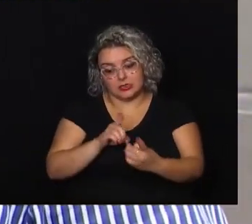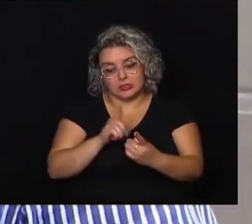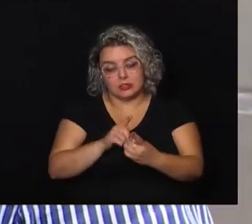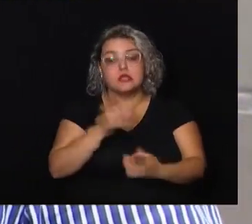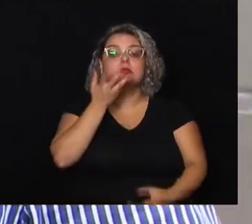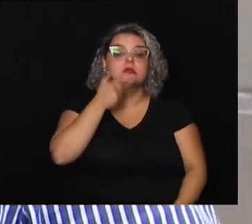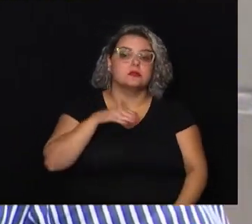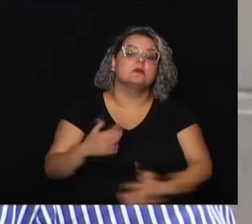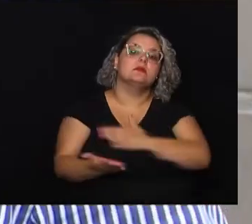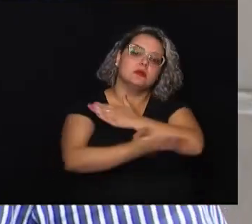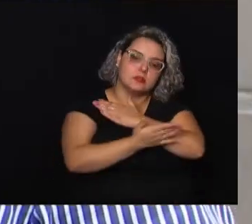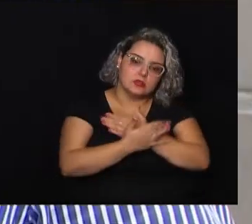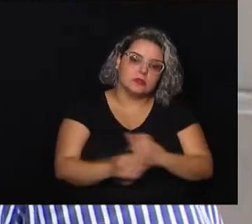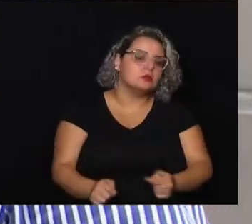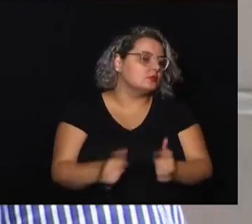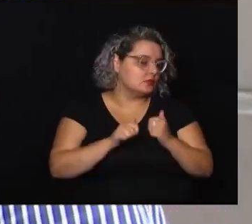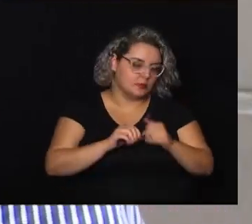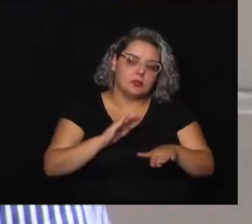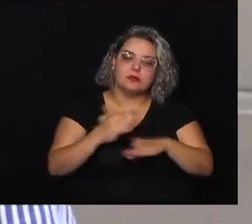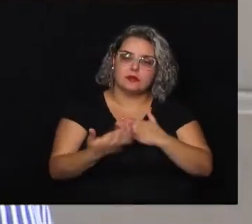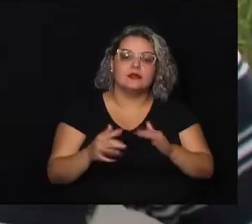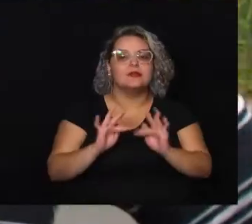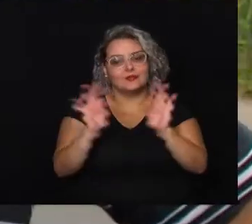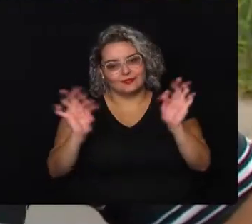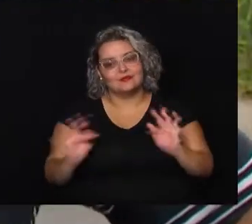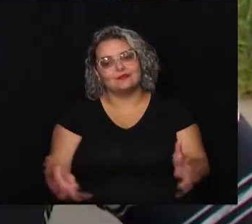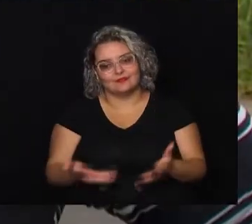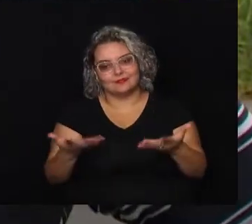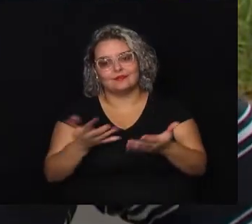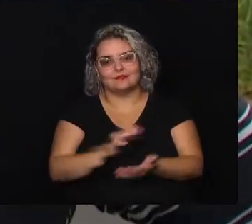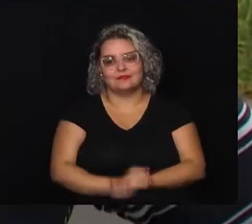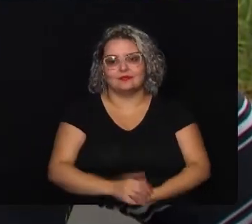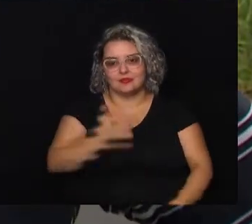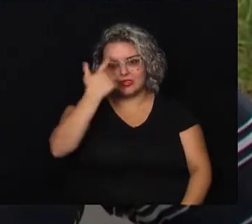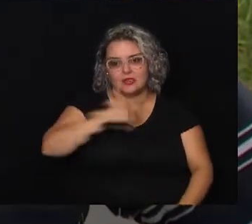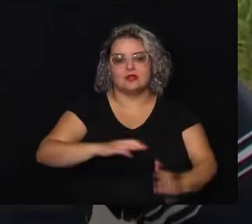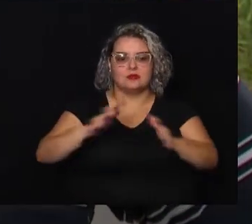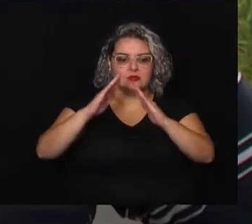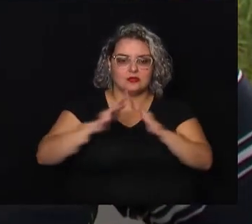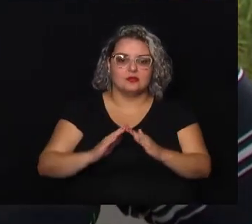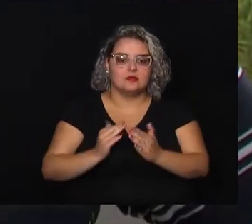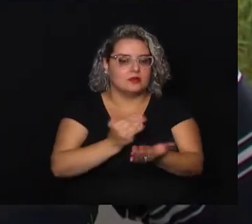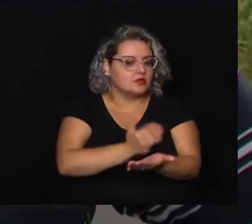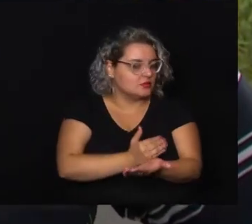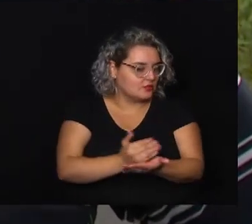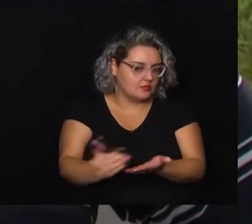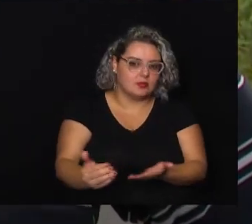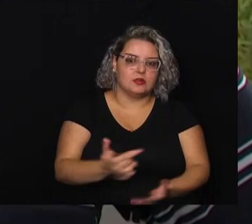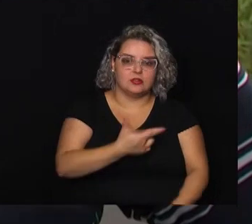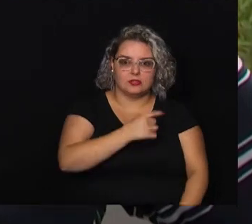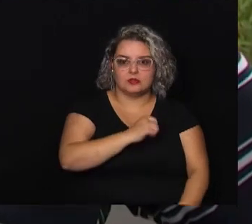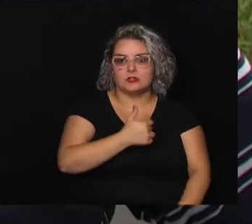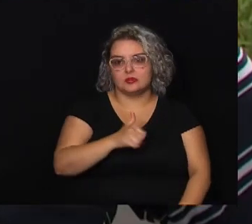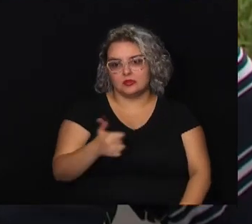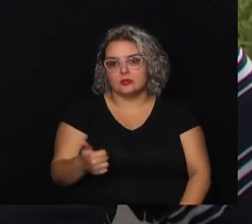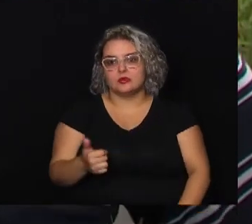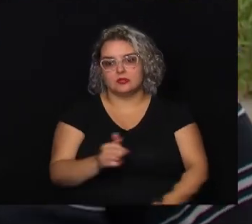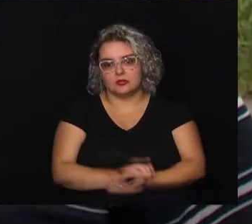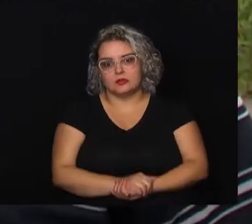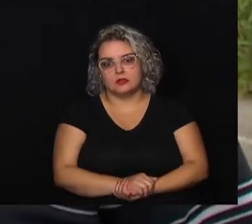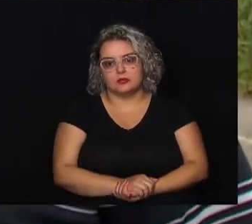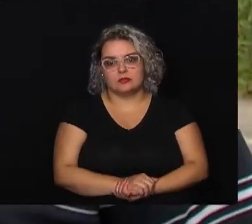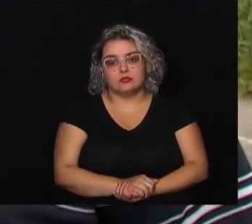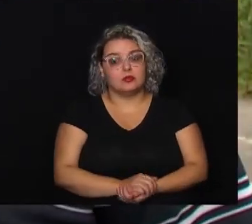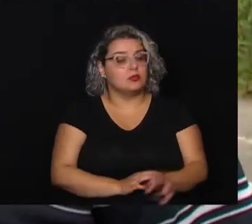muita gente, vai beneficiar muito o bairro. A gente fica muito feliz com essa iniciativa. Eu sou morador aqui desde o início, desde 2011, E eu